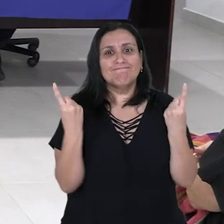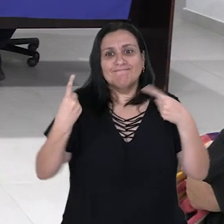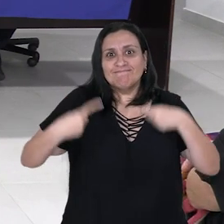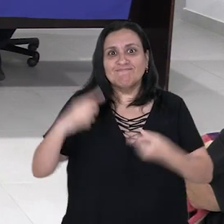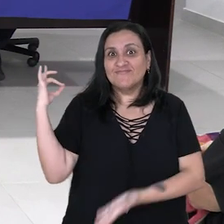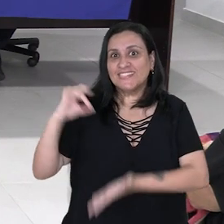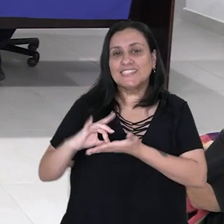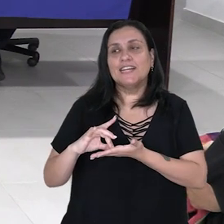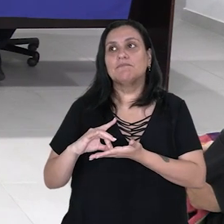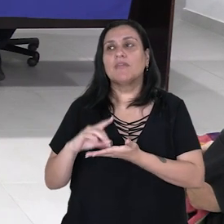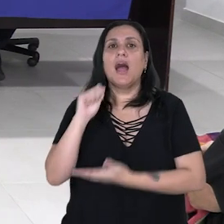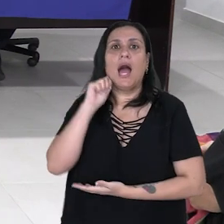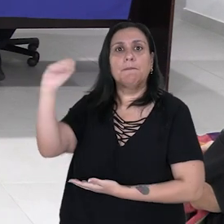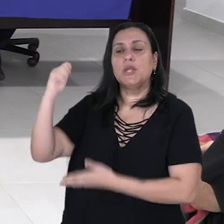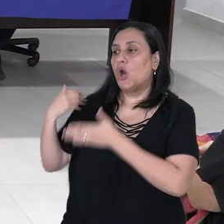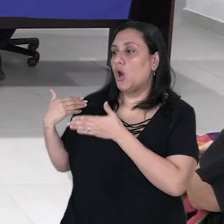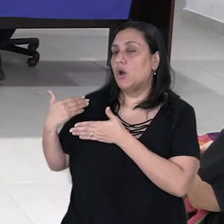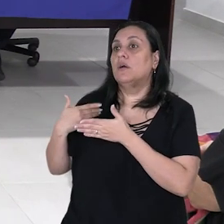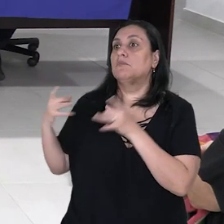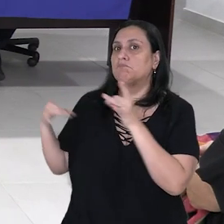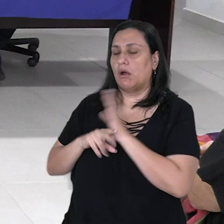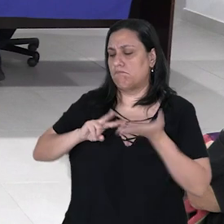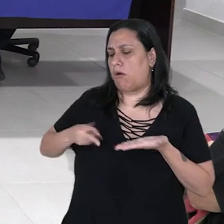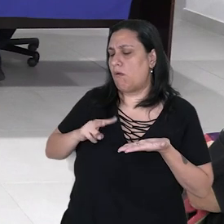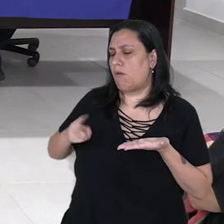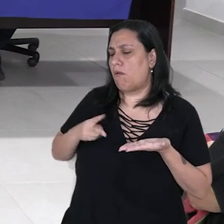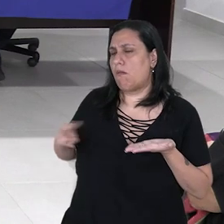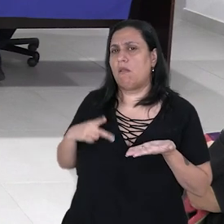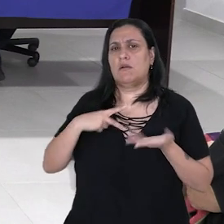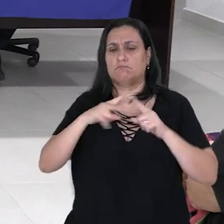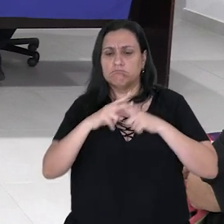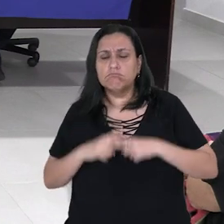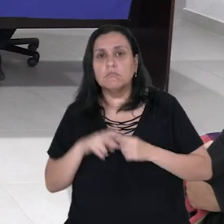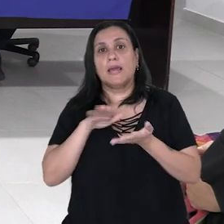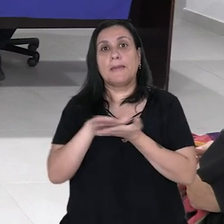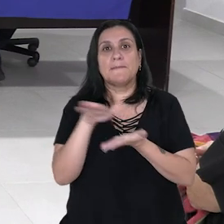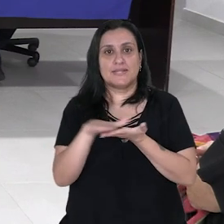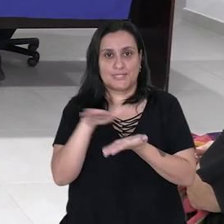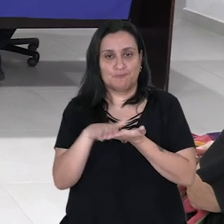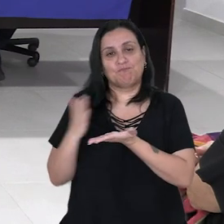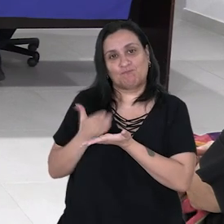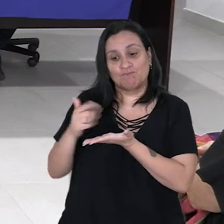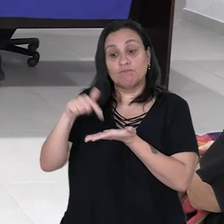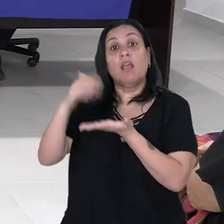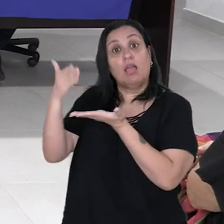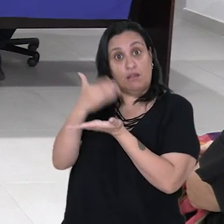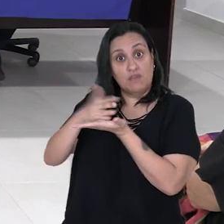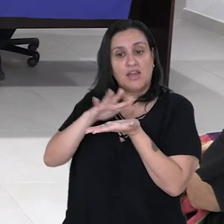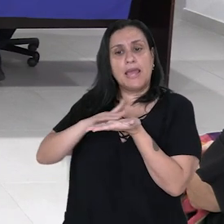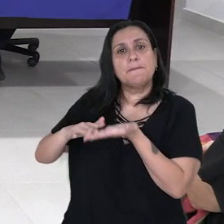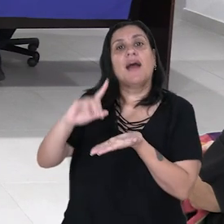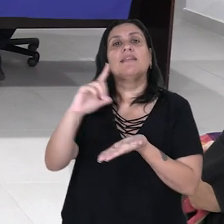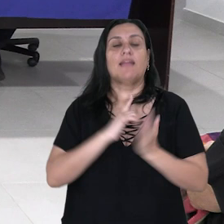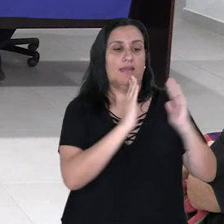aí, no final de abril, a gente concluiu a transcrição, a revisão e a impressão do livro. Né? Um livro em braille, ele passa por